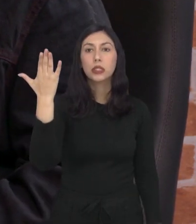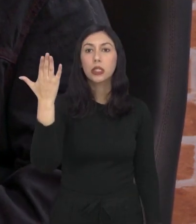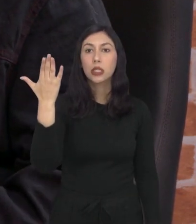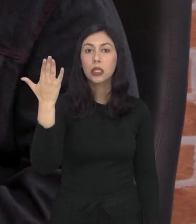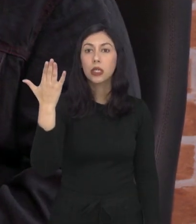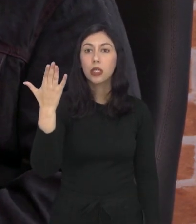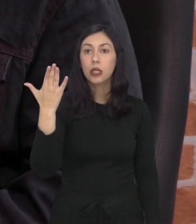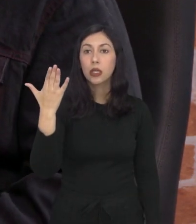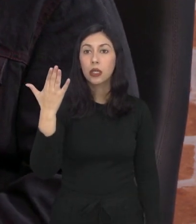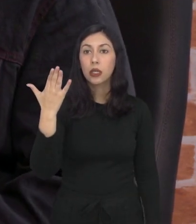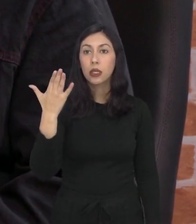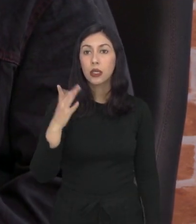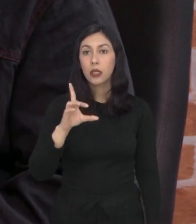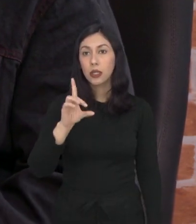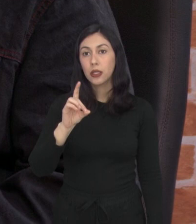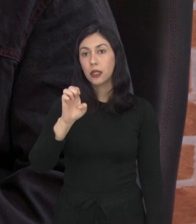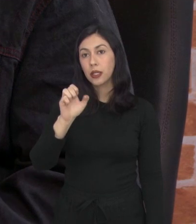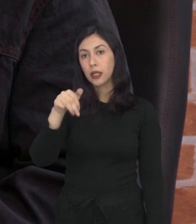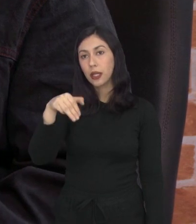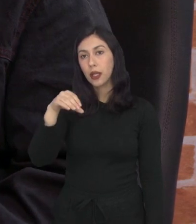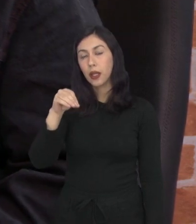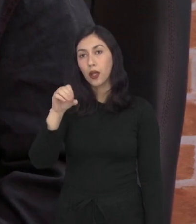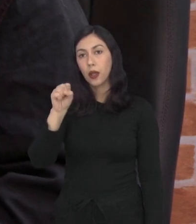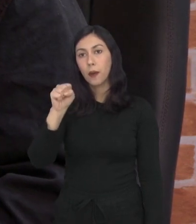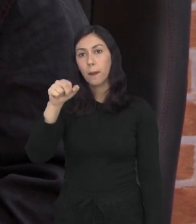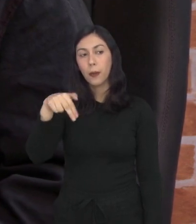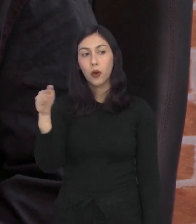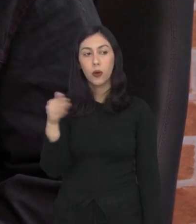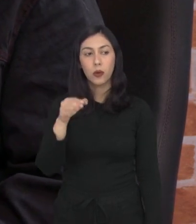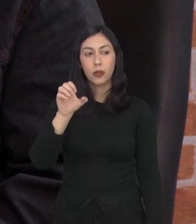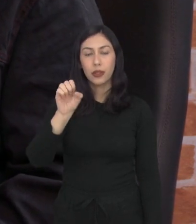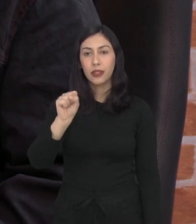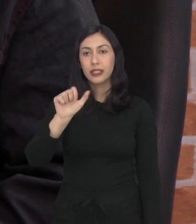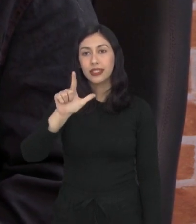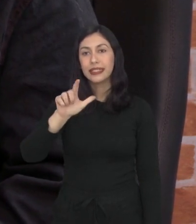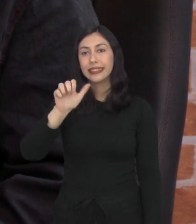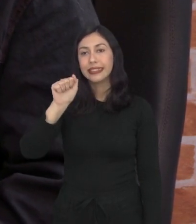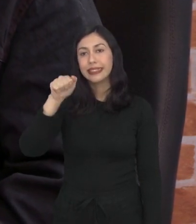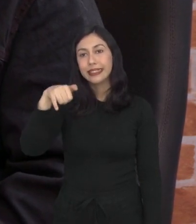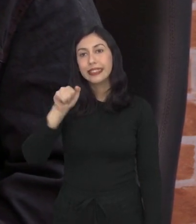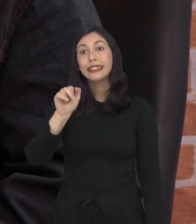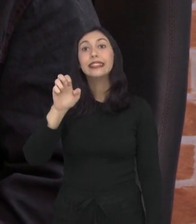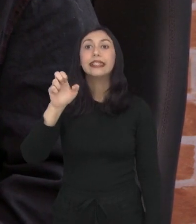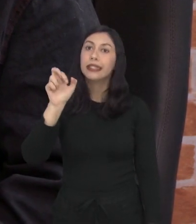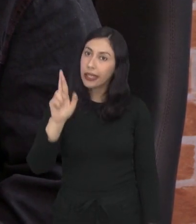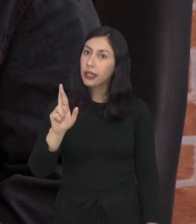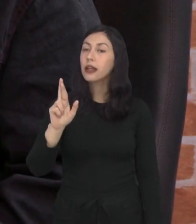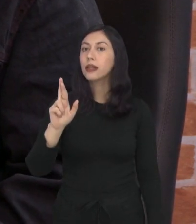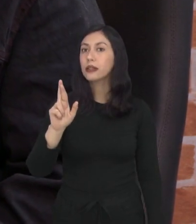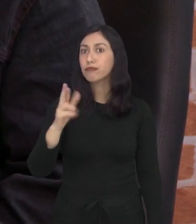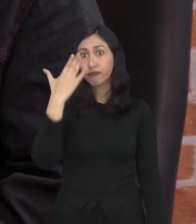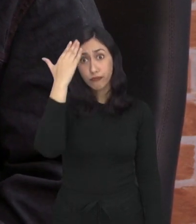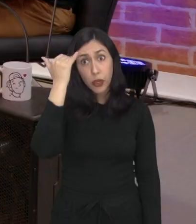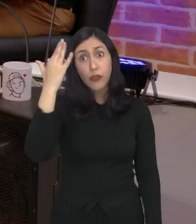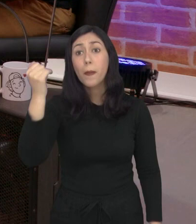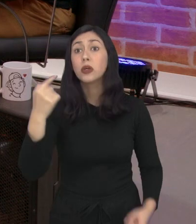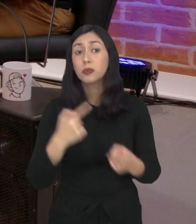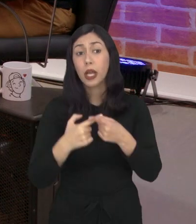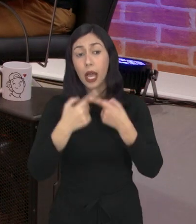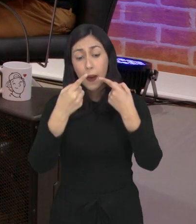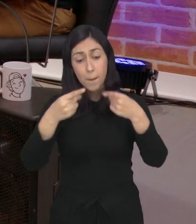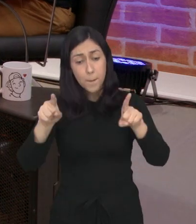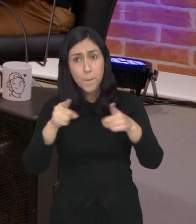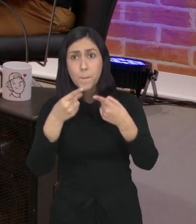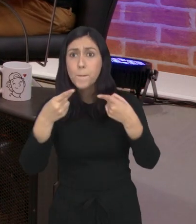nova recente, que é o Demon Slayer. A trilha sonora de Demon Slayer é muito marcante. A música da primeira temporada de Demon Slayer... Isso compõe a história de um jeito.